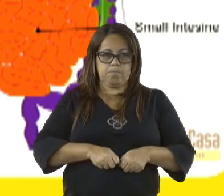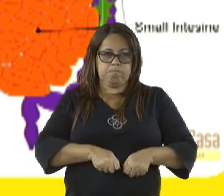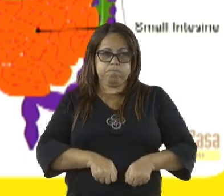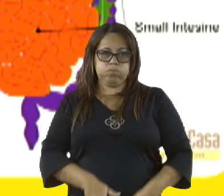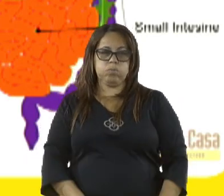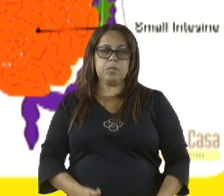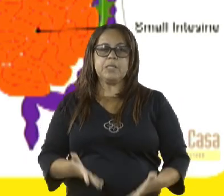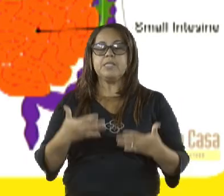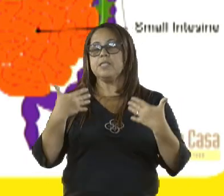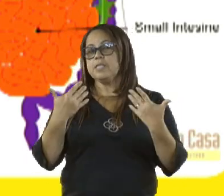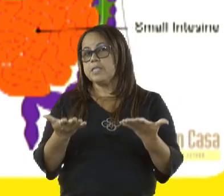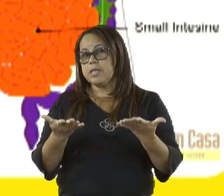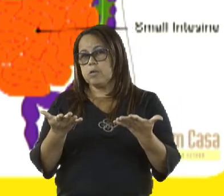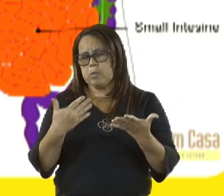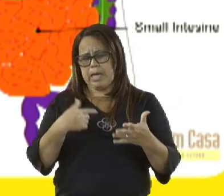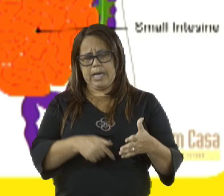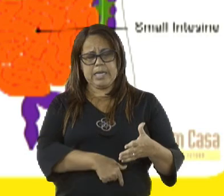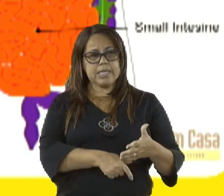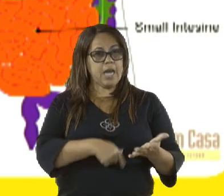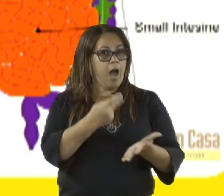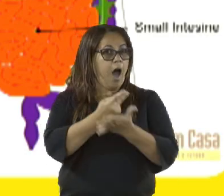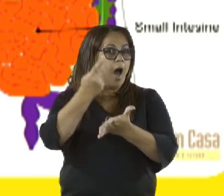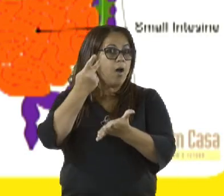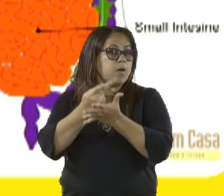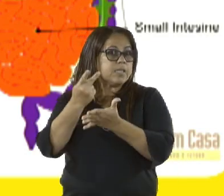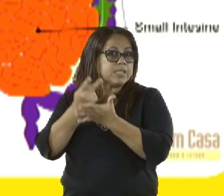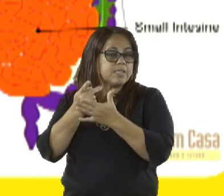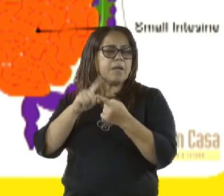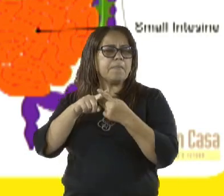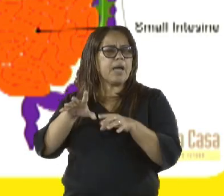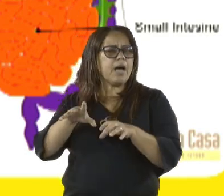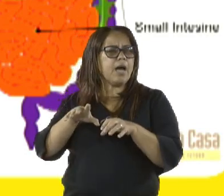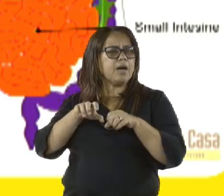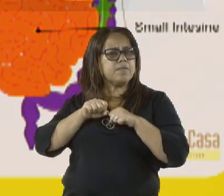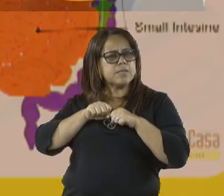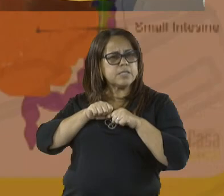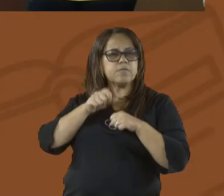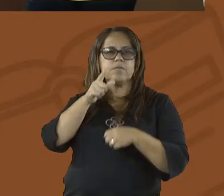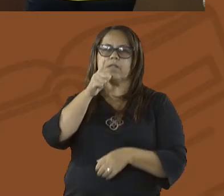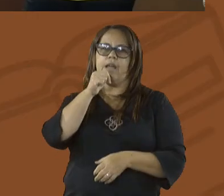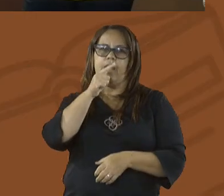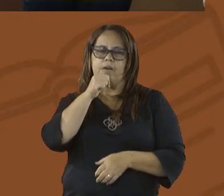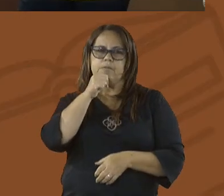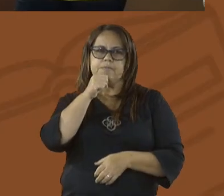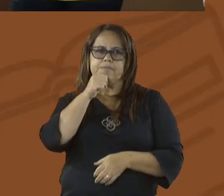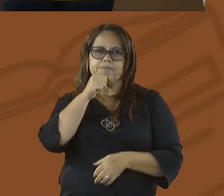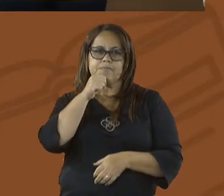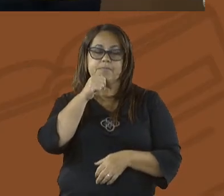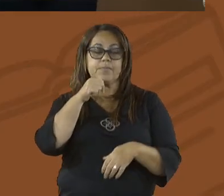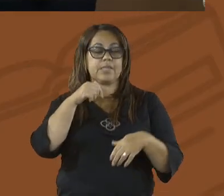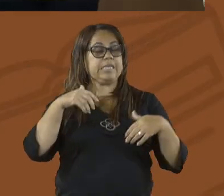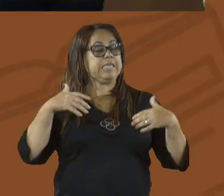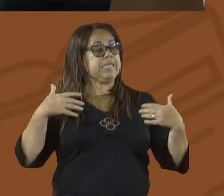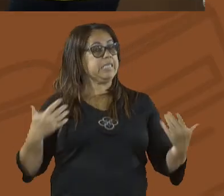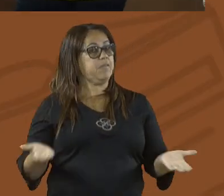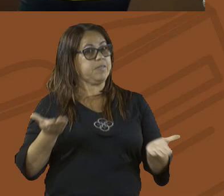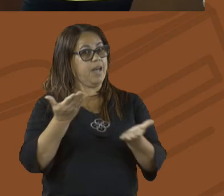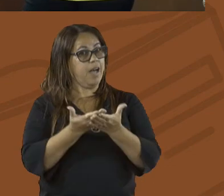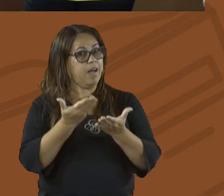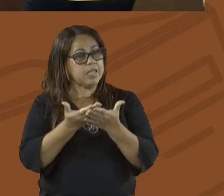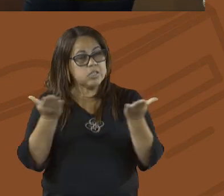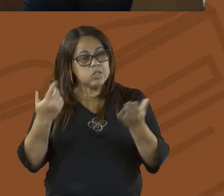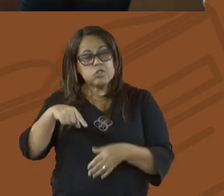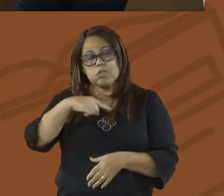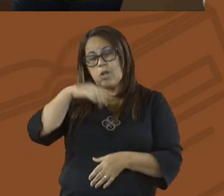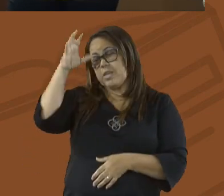pelo ânus. No intestino grosso ocorre também a absorção de água. Então, gente, na aula de hoje a gente